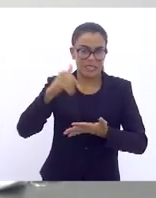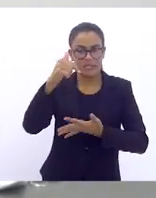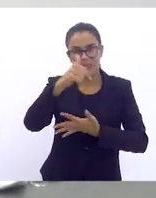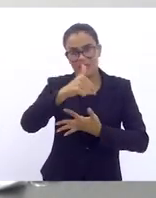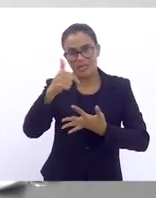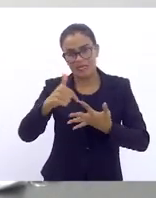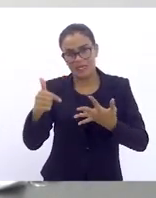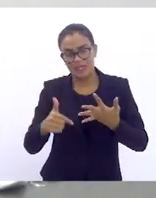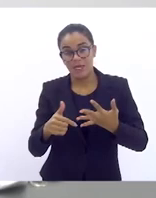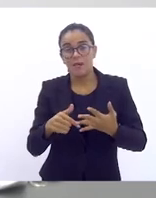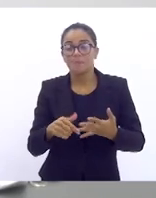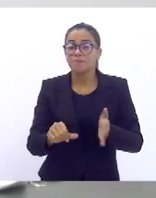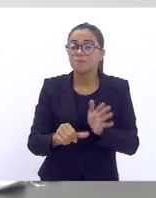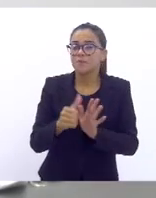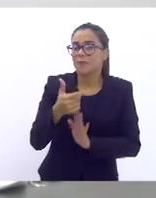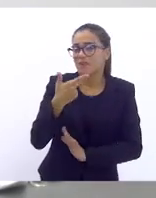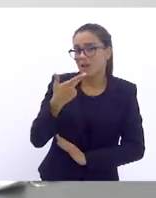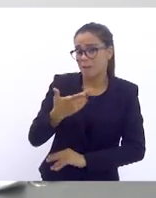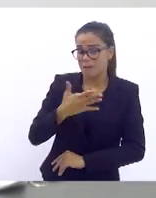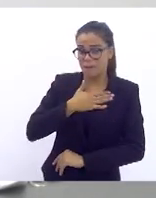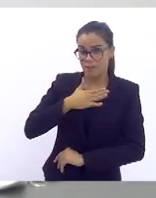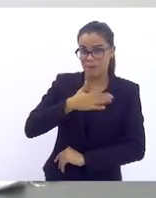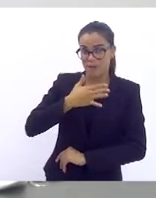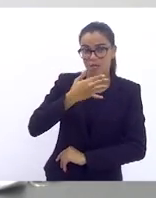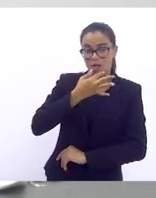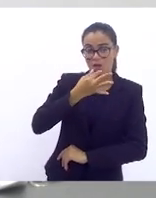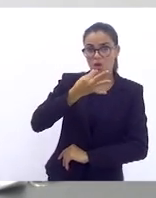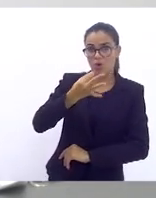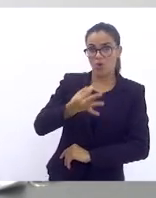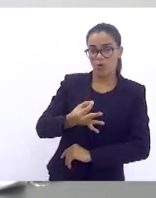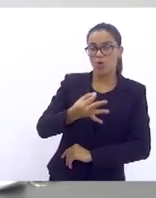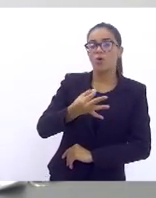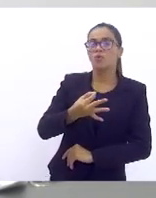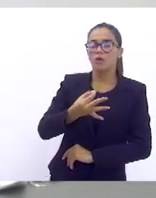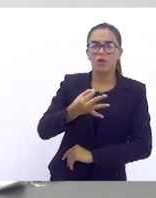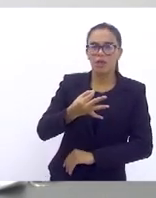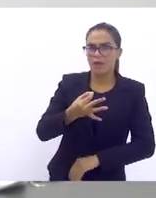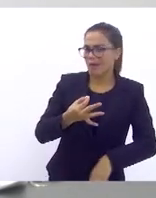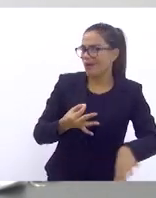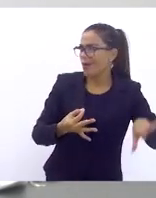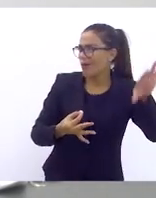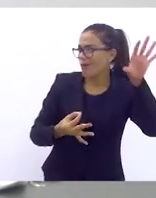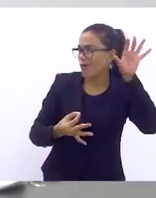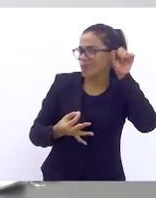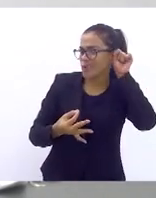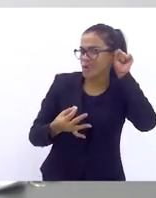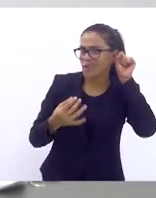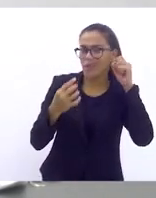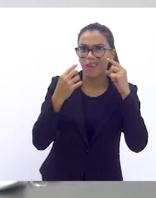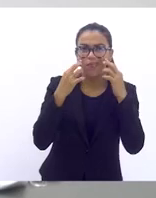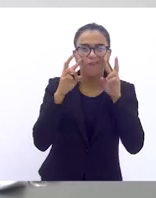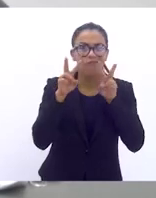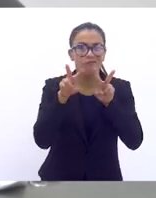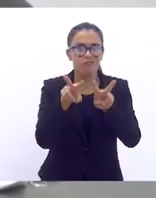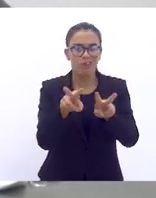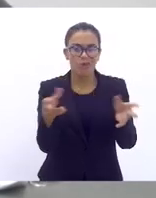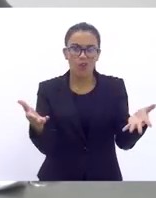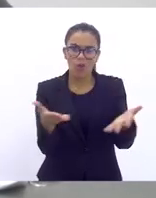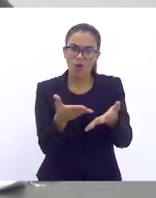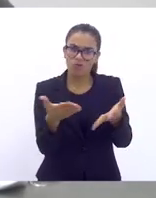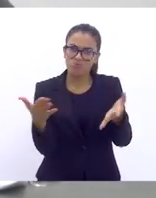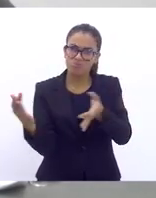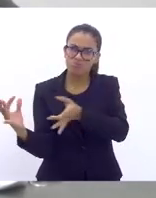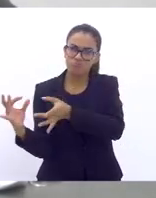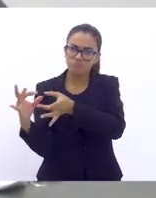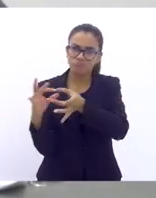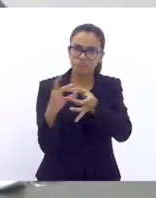dizer que para mim o que eu ouvi e vi hoje foi uma sinfonia